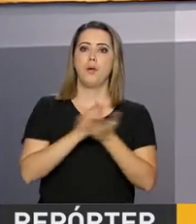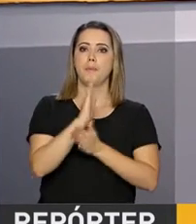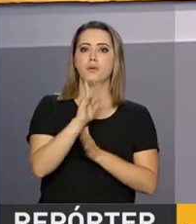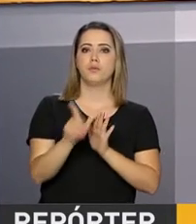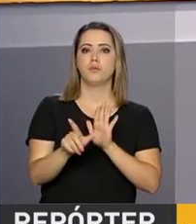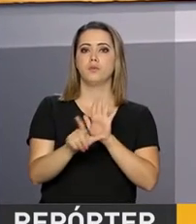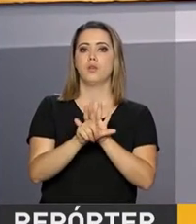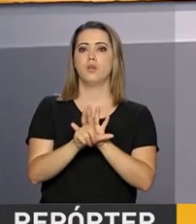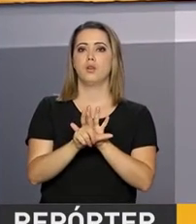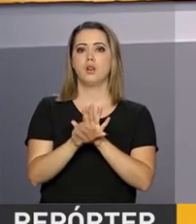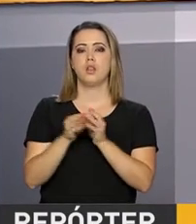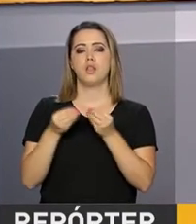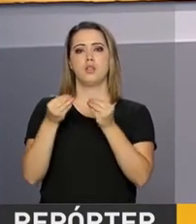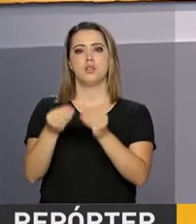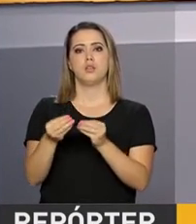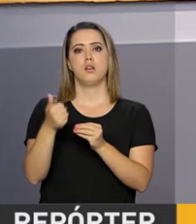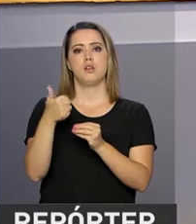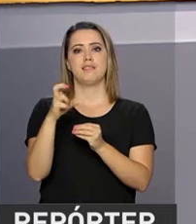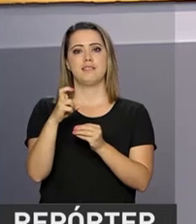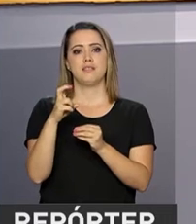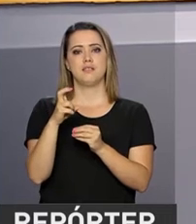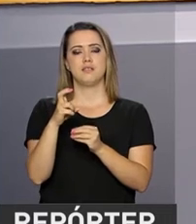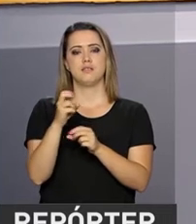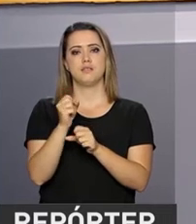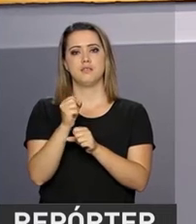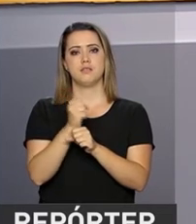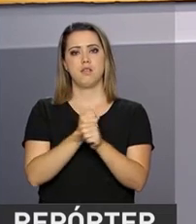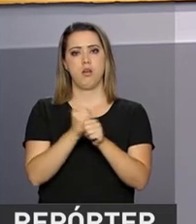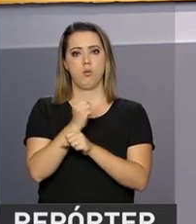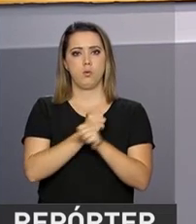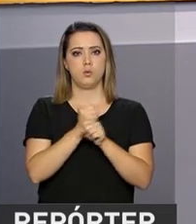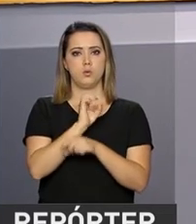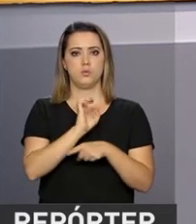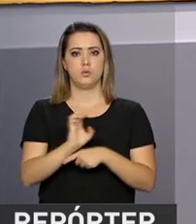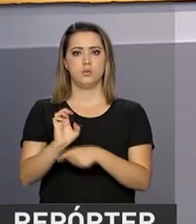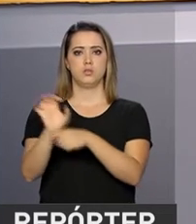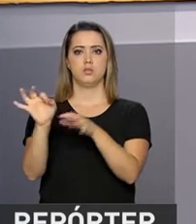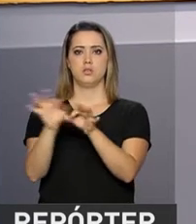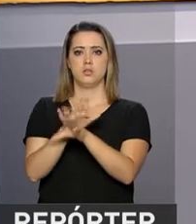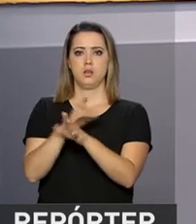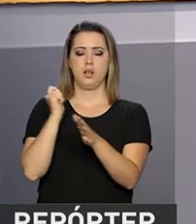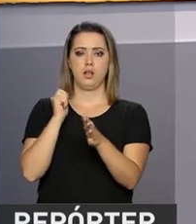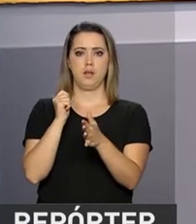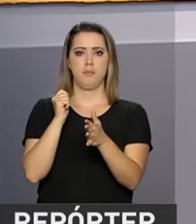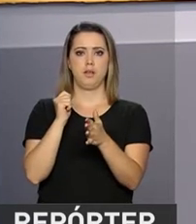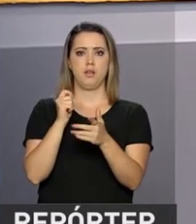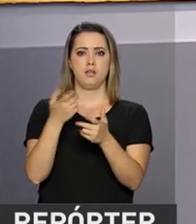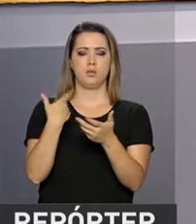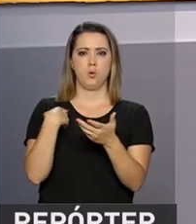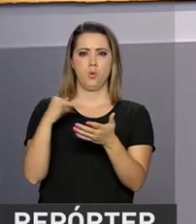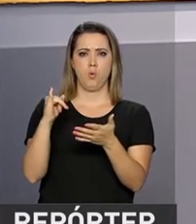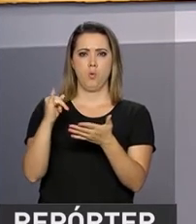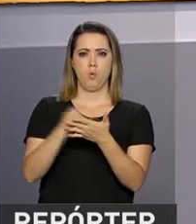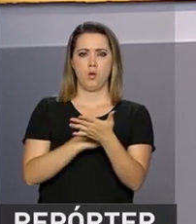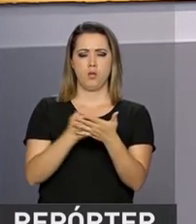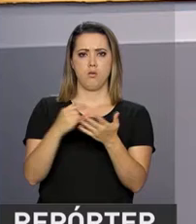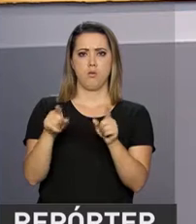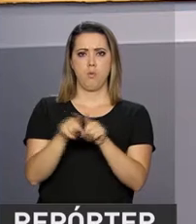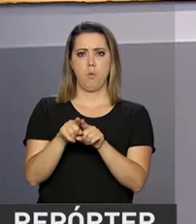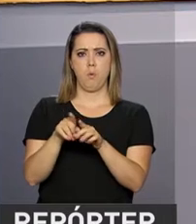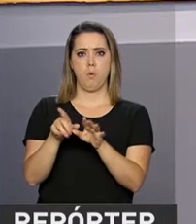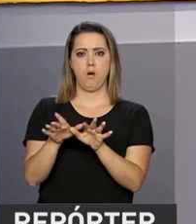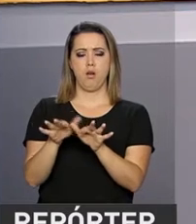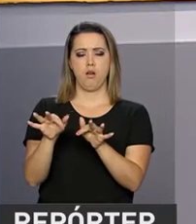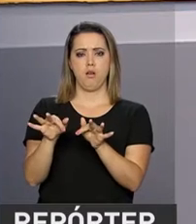hoje lei que dá à carência de 15 anos para os estados acabarem com invenções que foram concebidas para indústria agropecuária